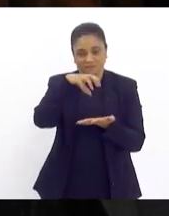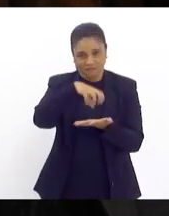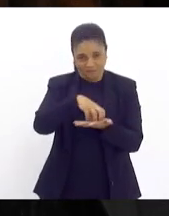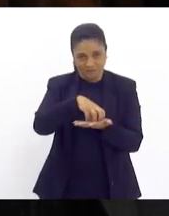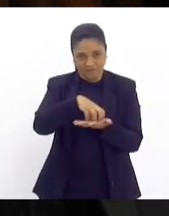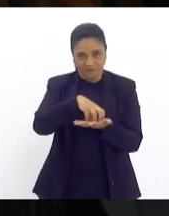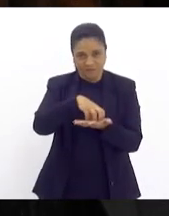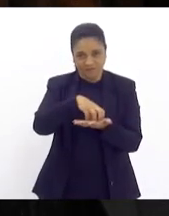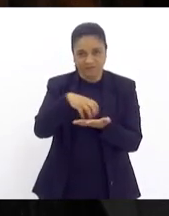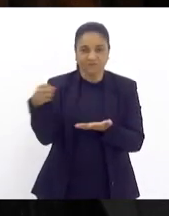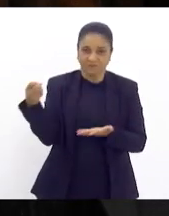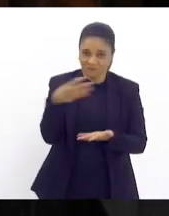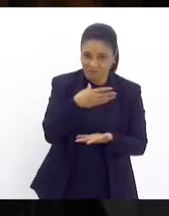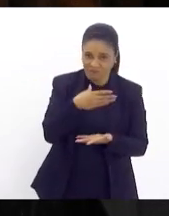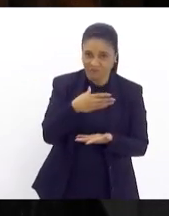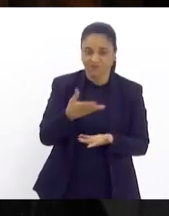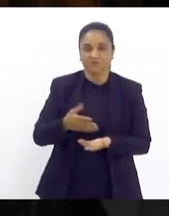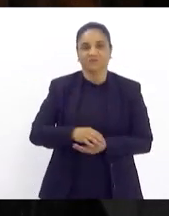todo